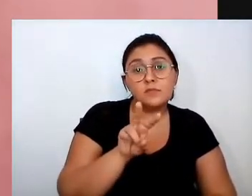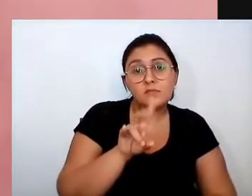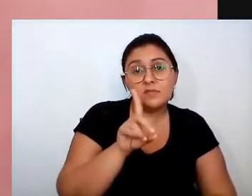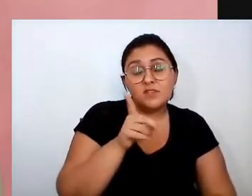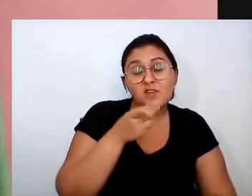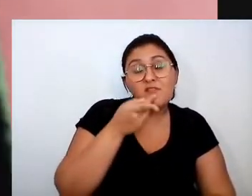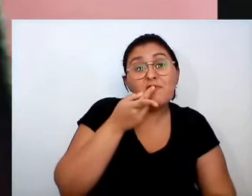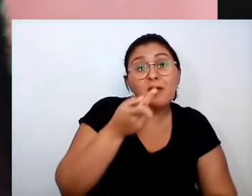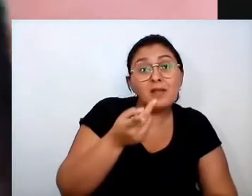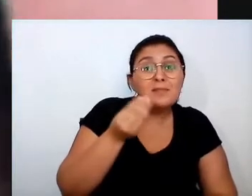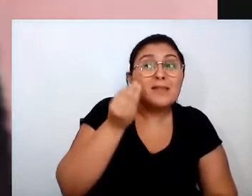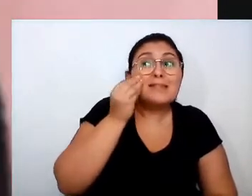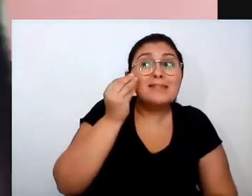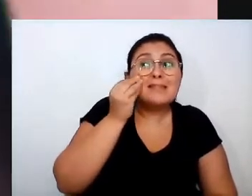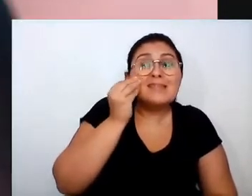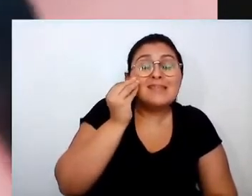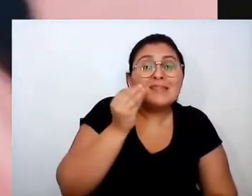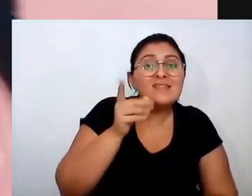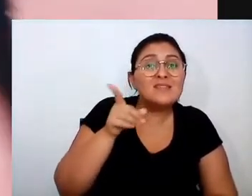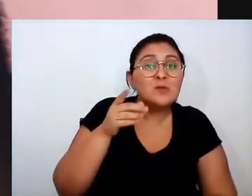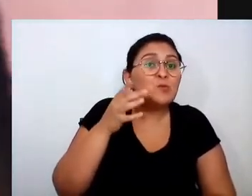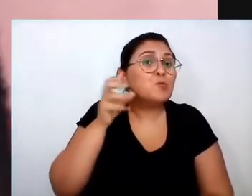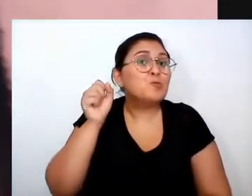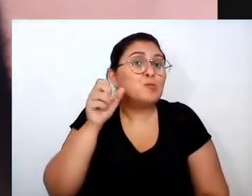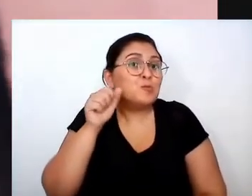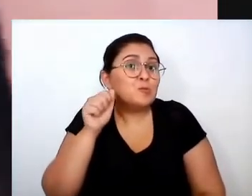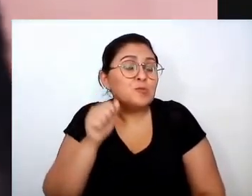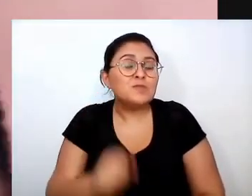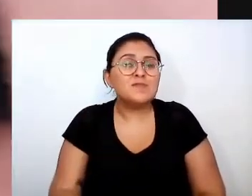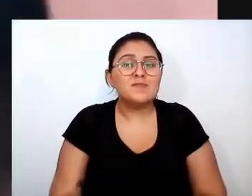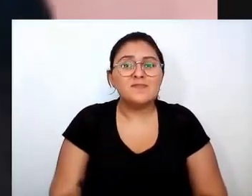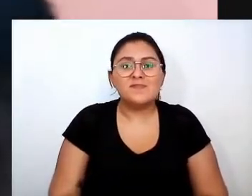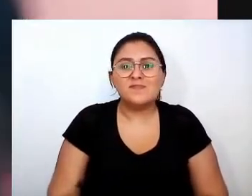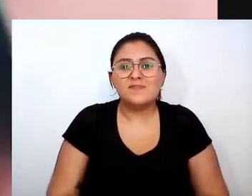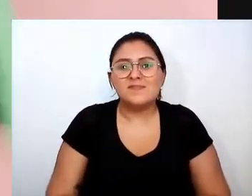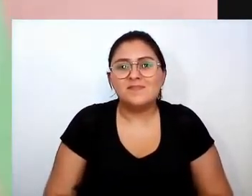E agora? E Tá falando agora? aí. Pronto, Não bom. entendi essa.